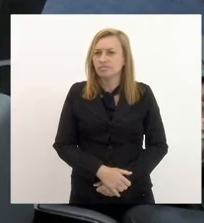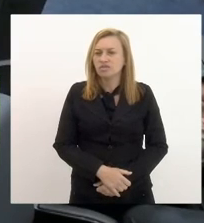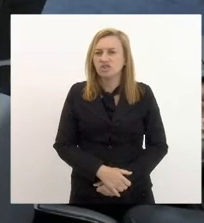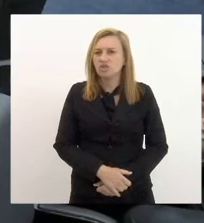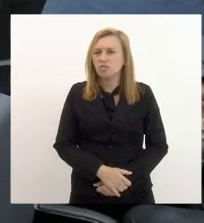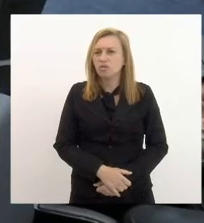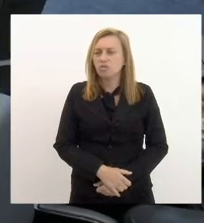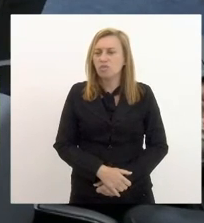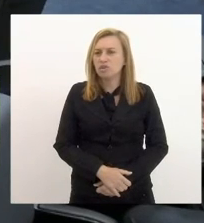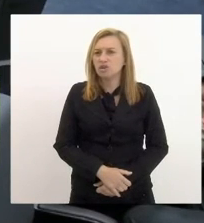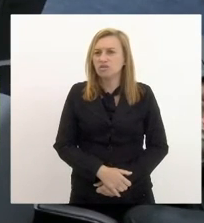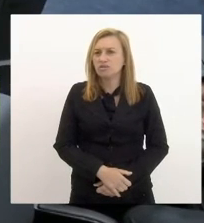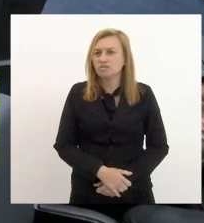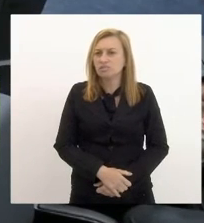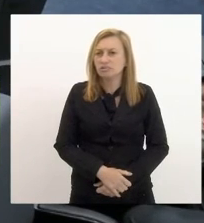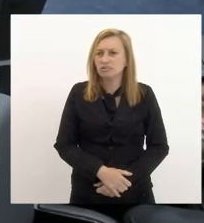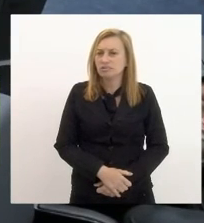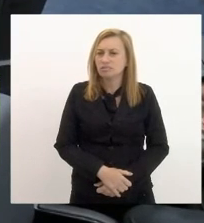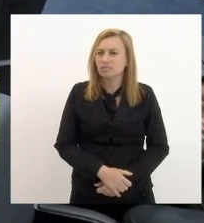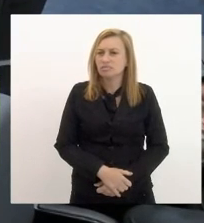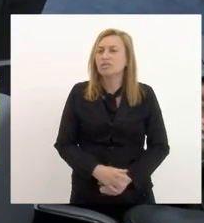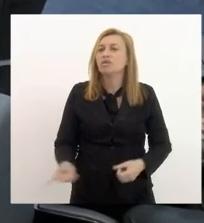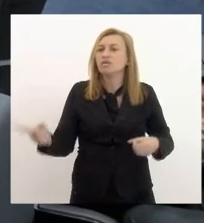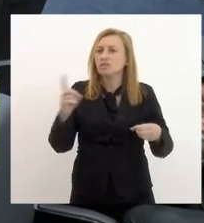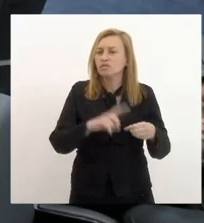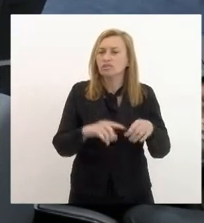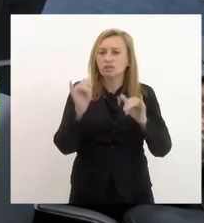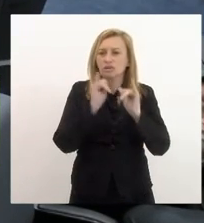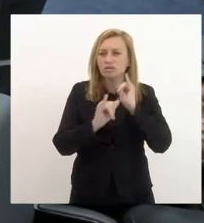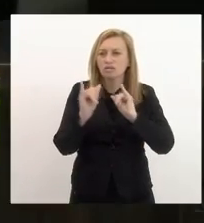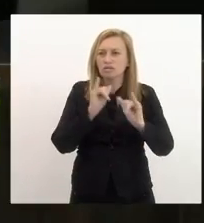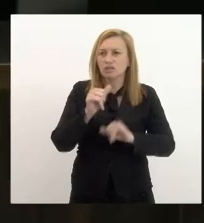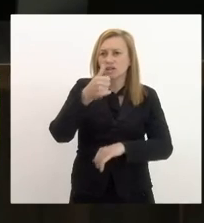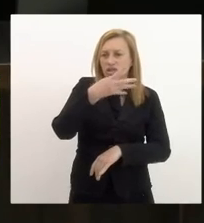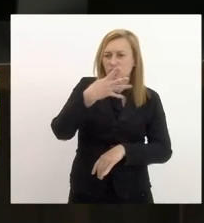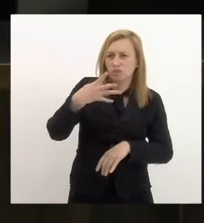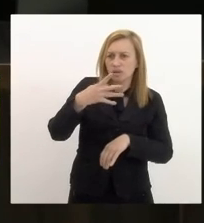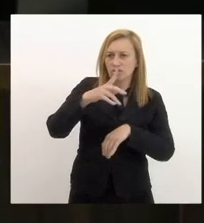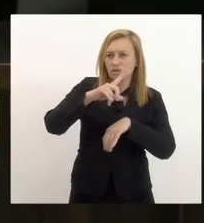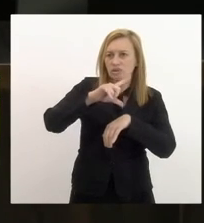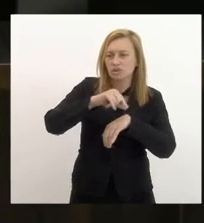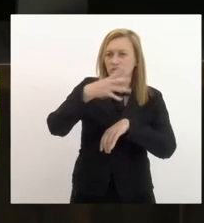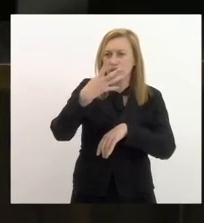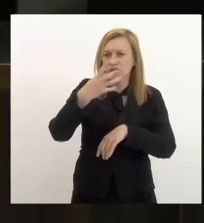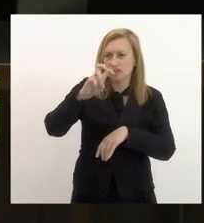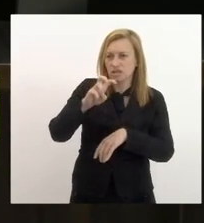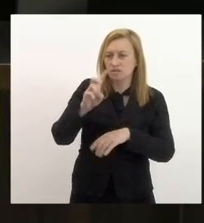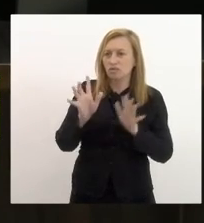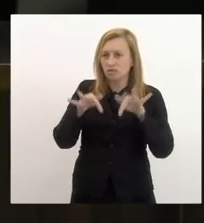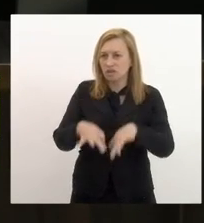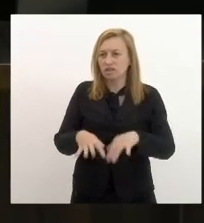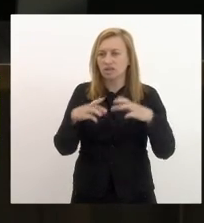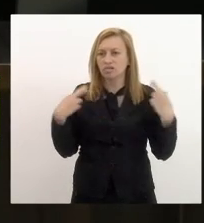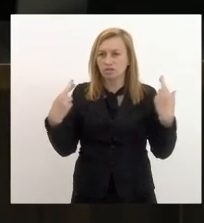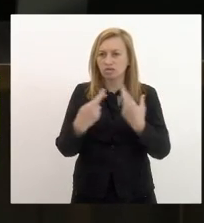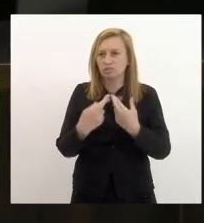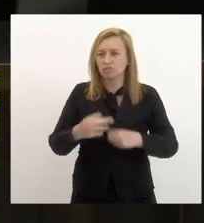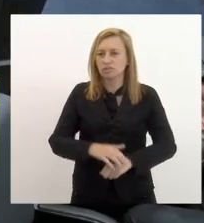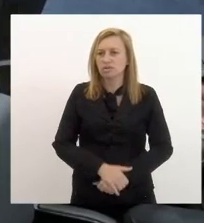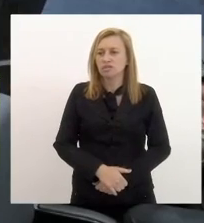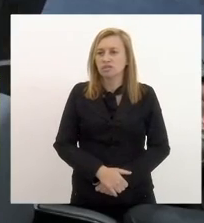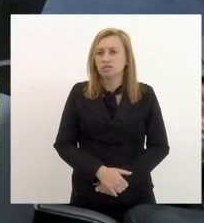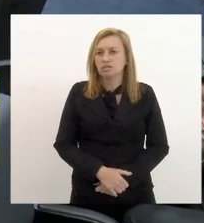eu volto a informar que as 1445 eu vou concluir a audiência